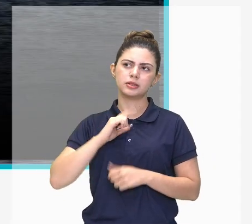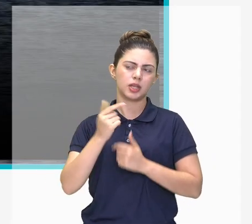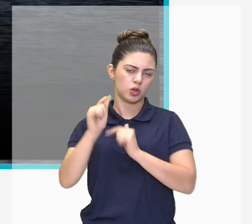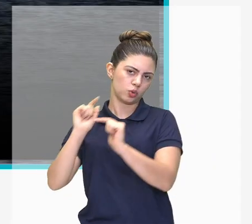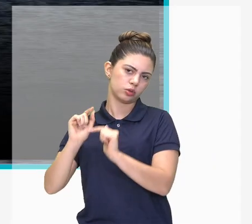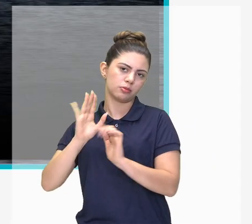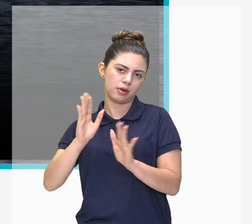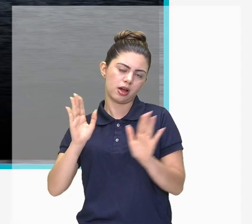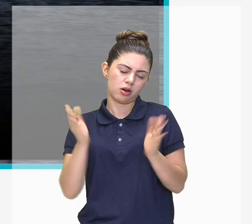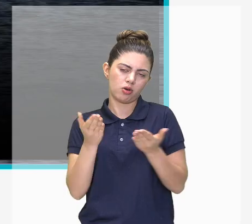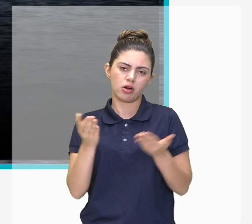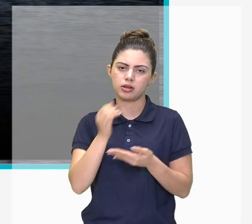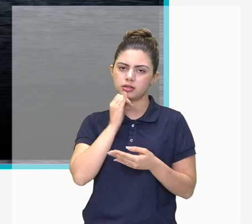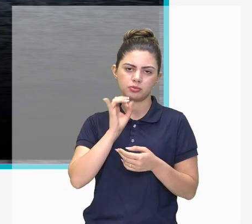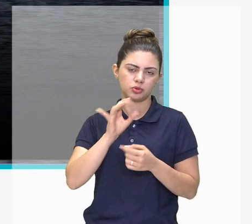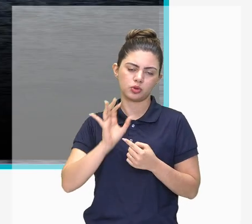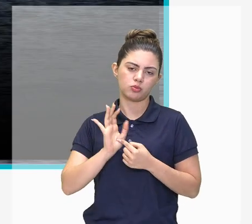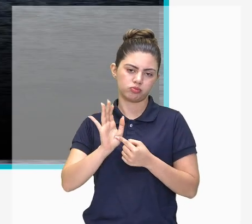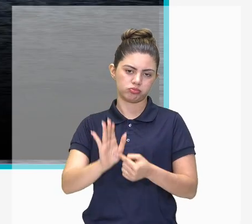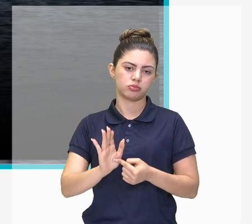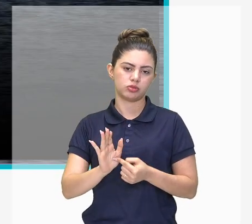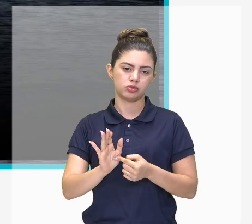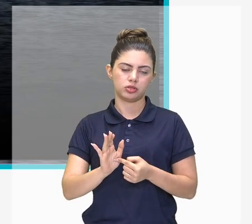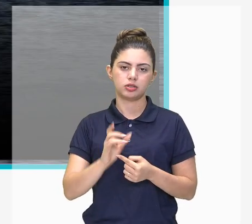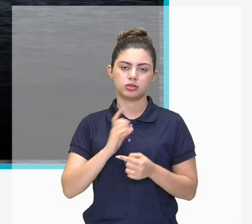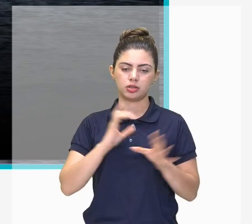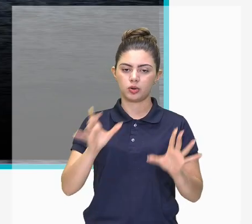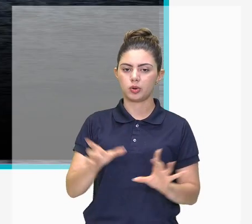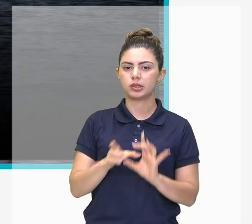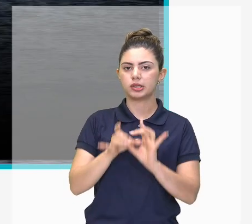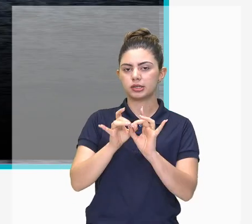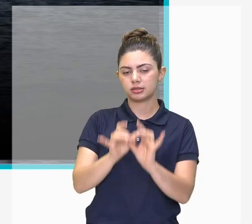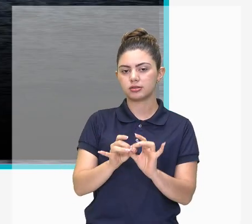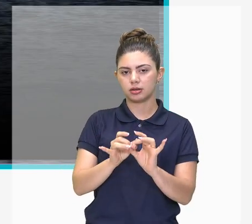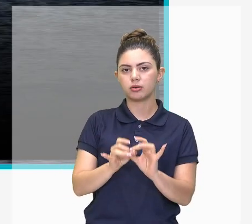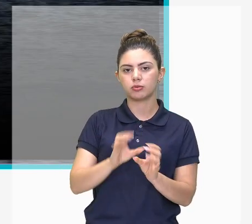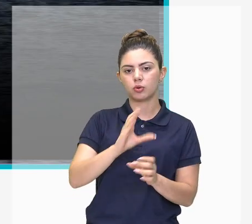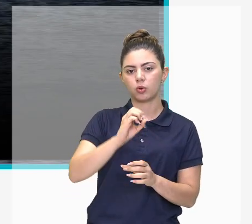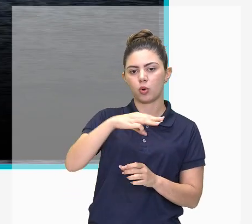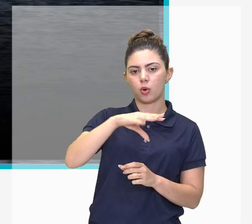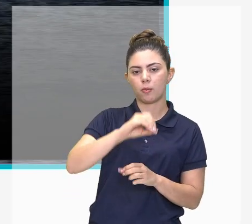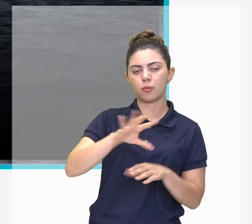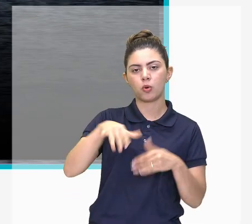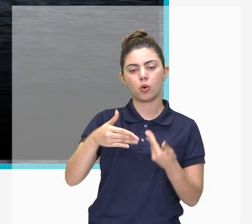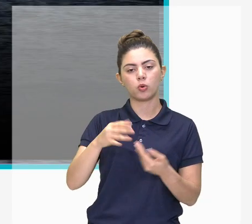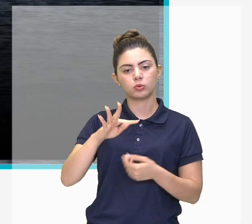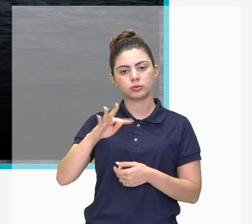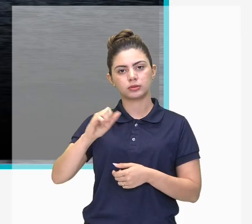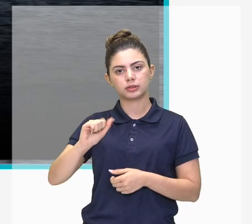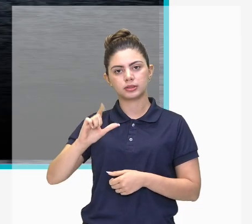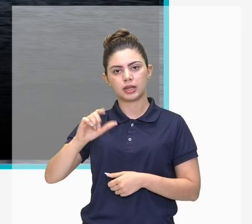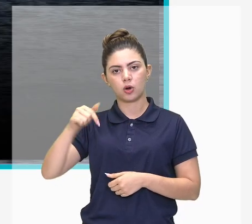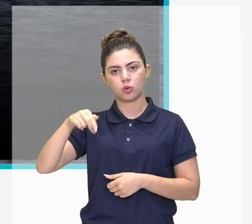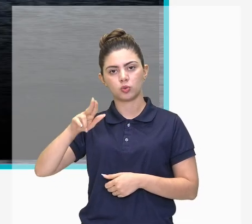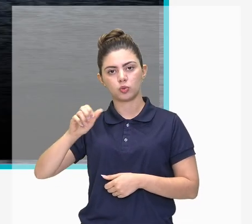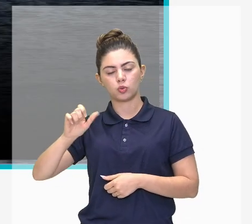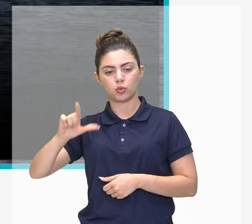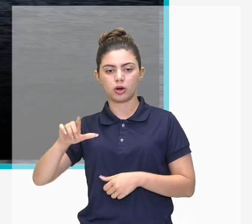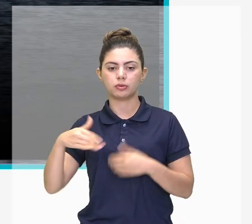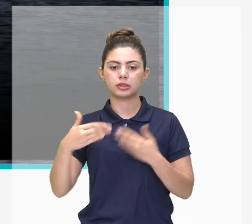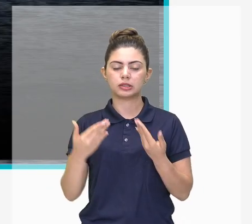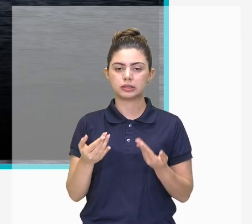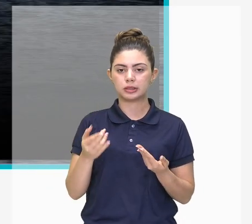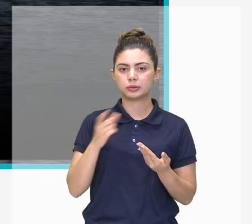gente vai enfatizar esses conectivos, essas palavras que materializam a questão de um